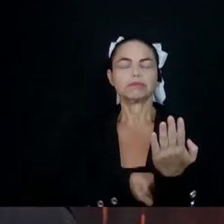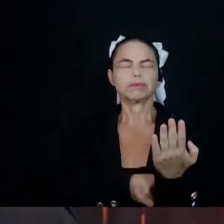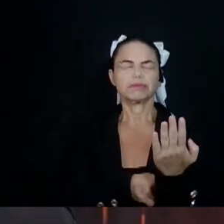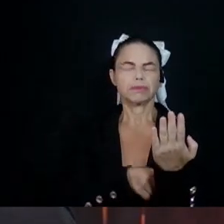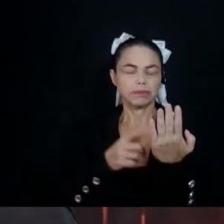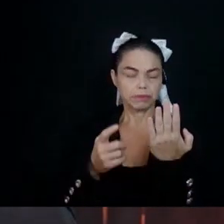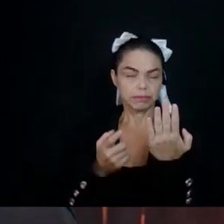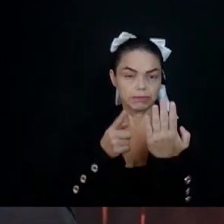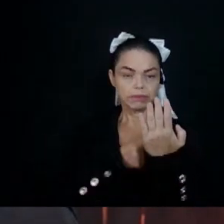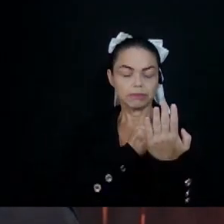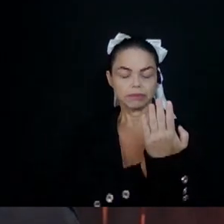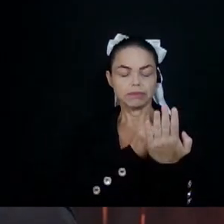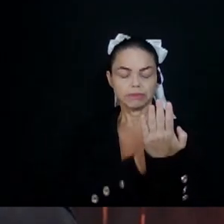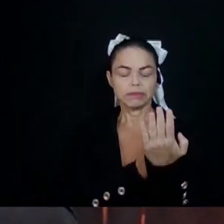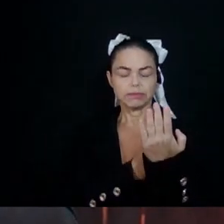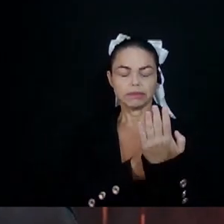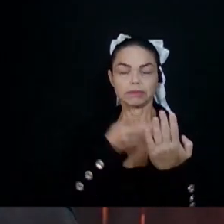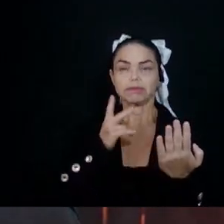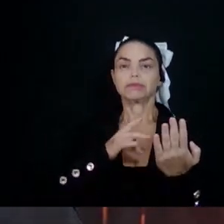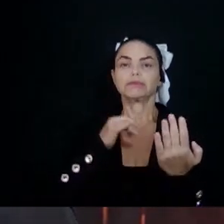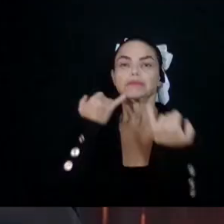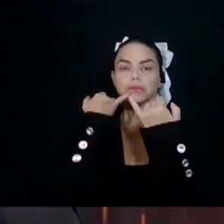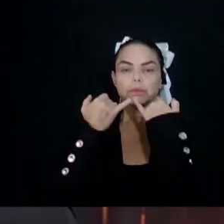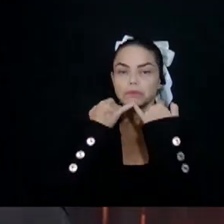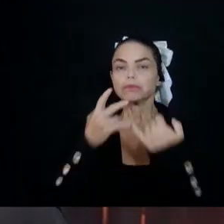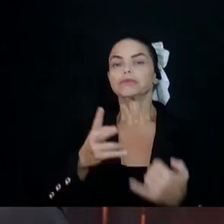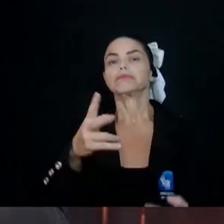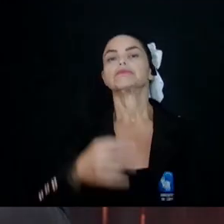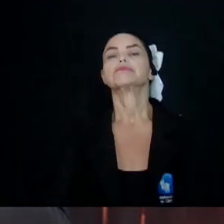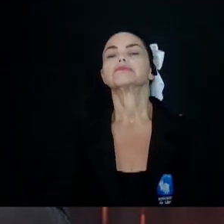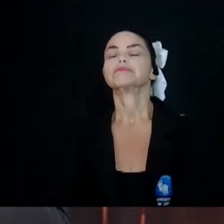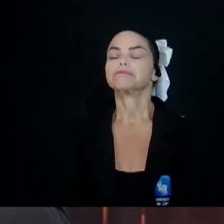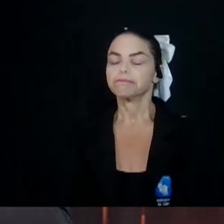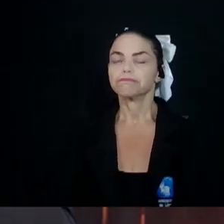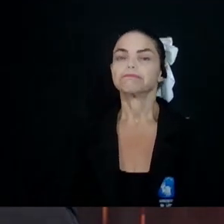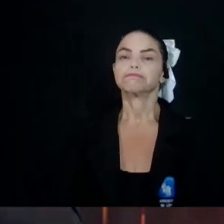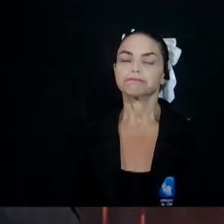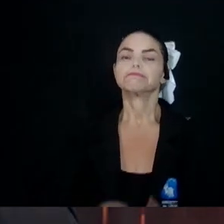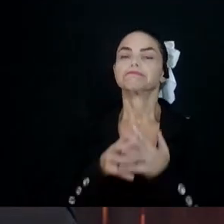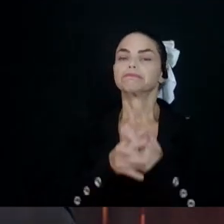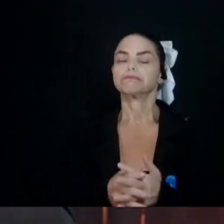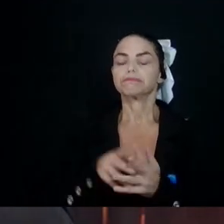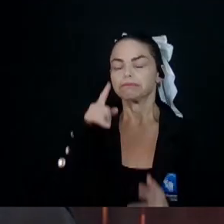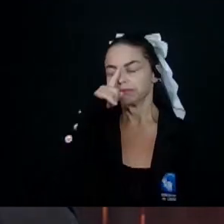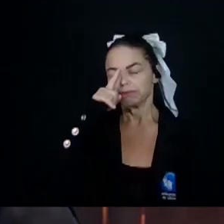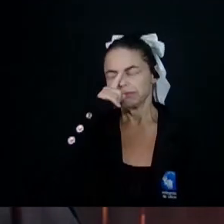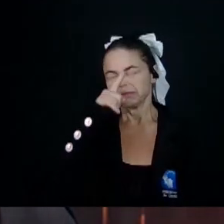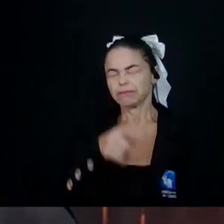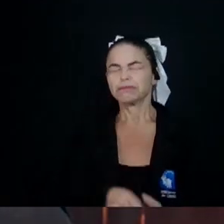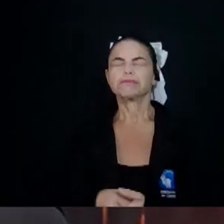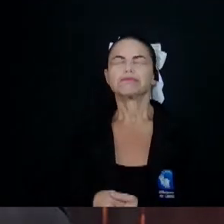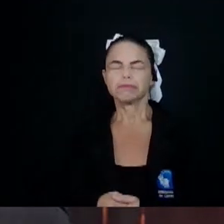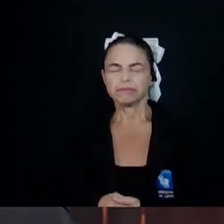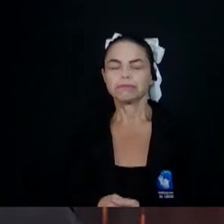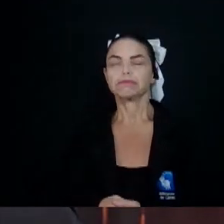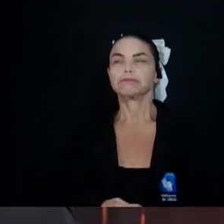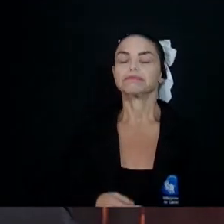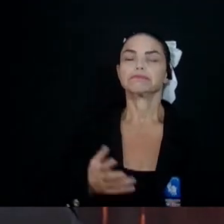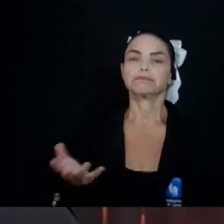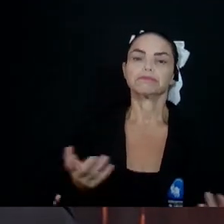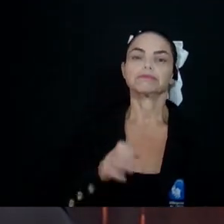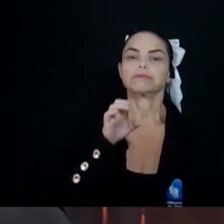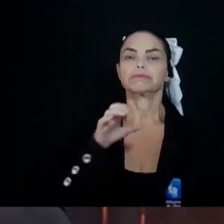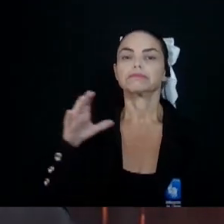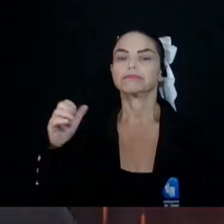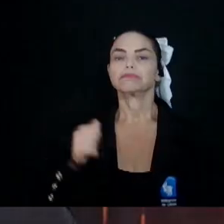mesma informação sempre. E isso é extremamente perigoso quando a gente está com uma, né, o ECA fala, criança